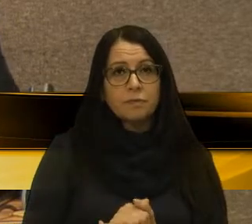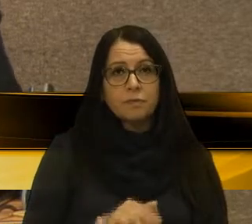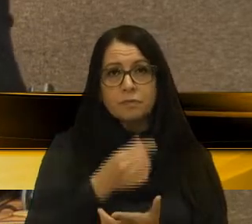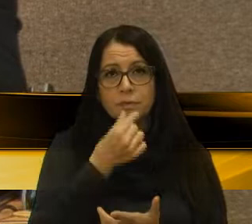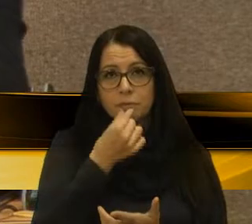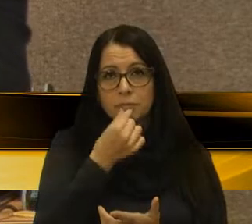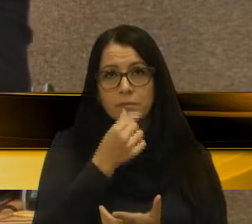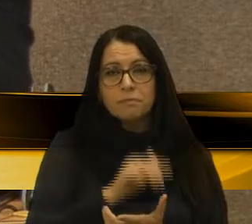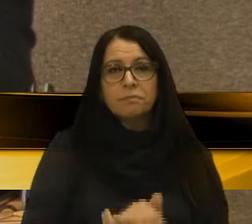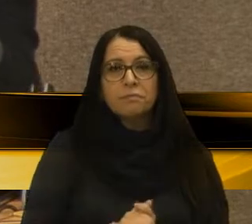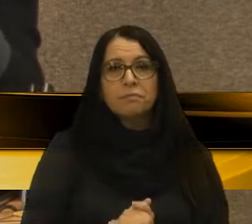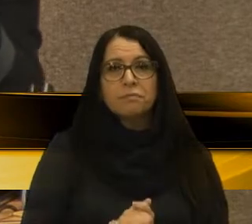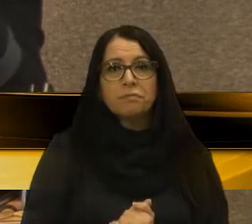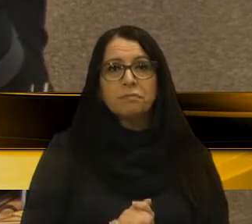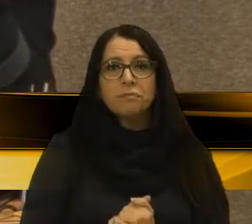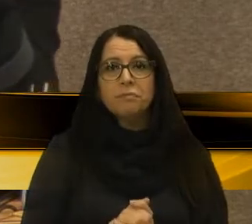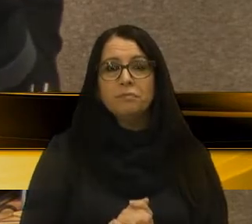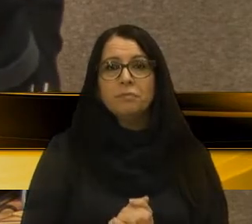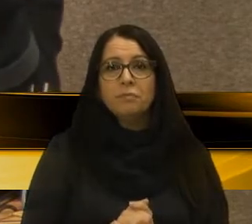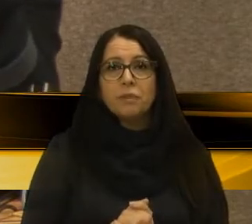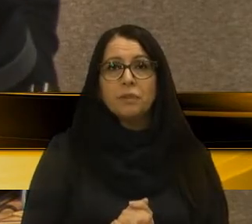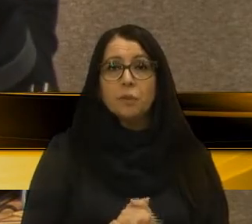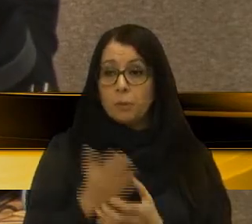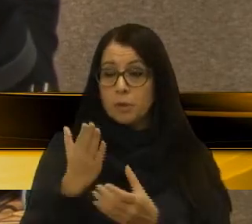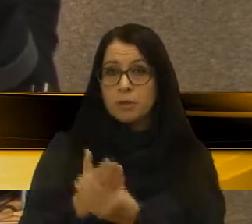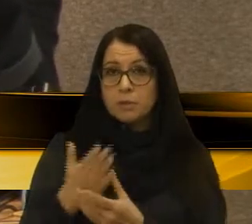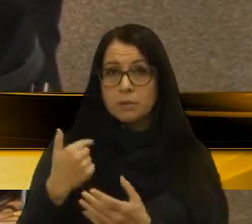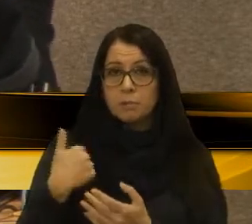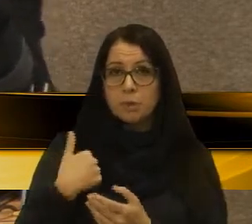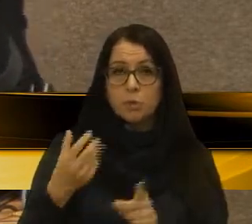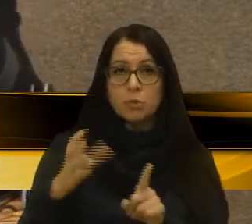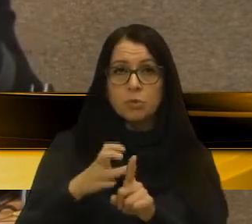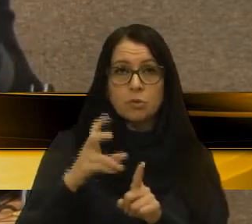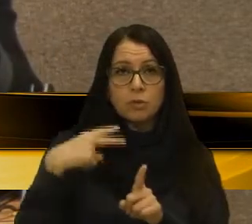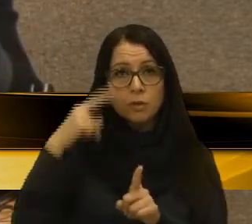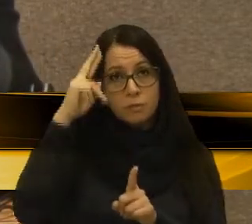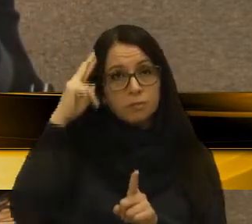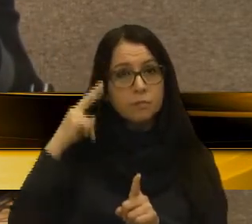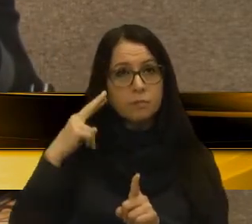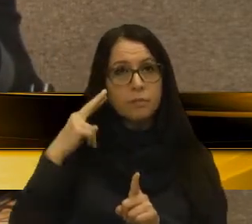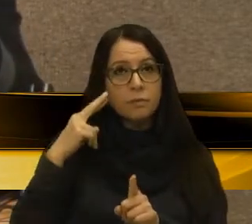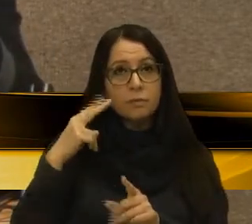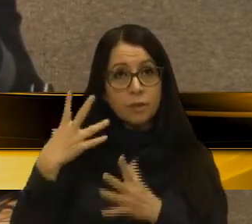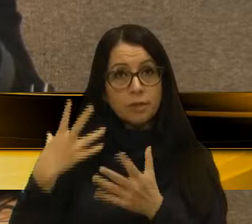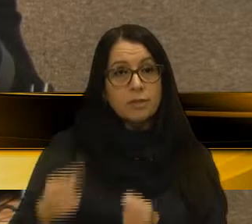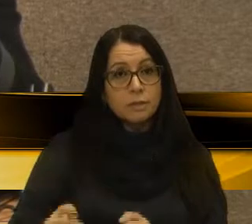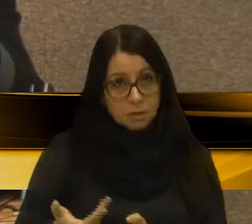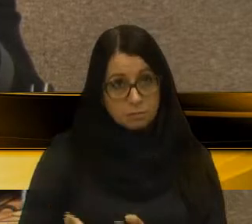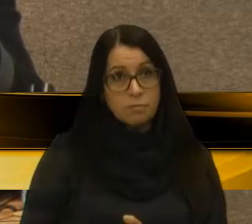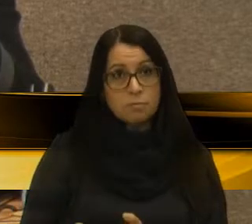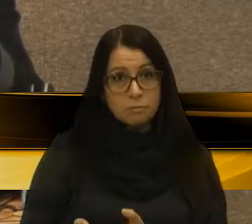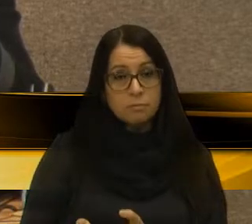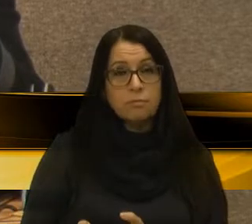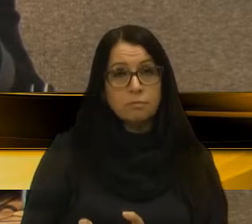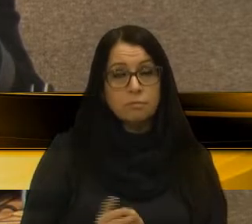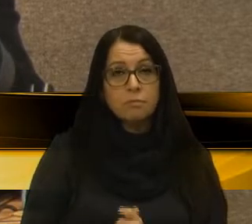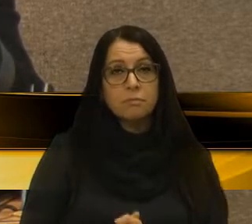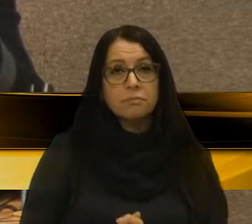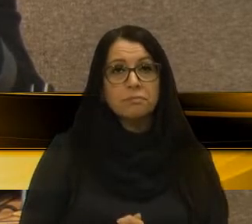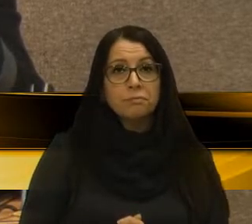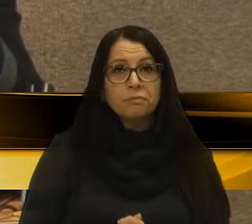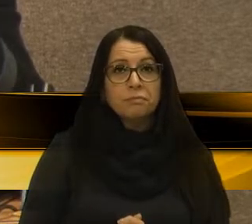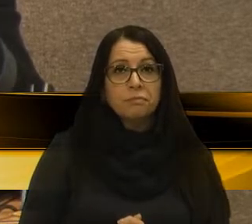Beltrão, tá? Que o processo desse vereador contra o vereador Rafael Bueno foi acolhido. E ele foi,